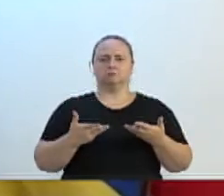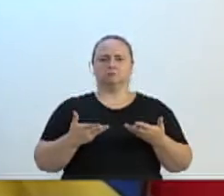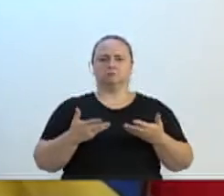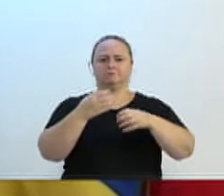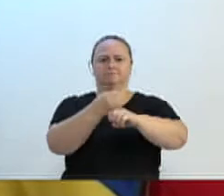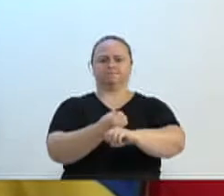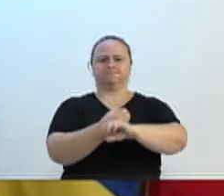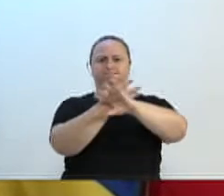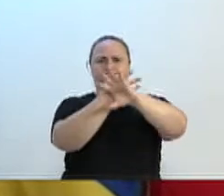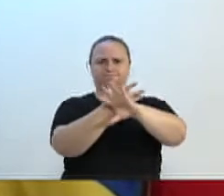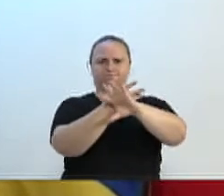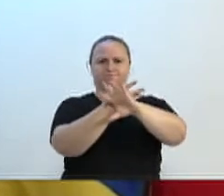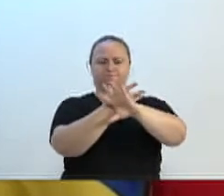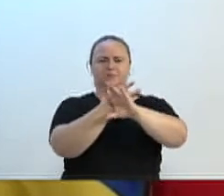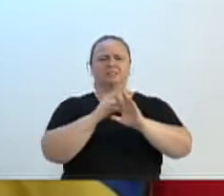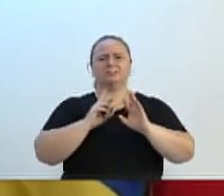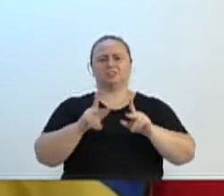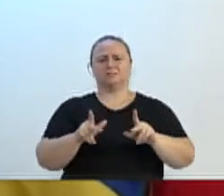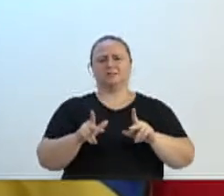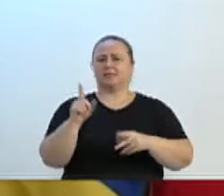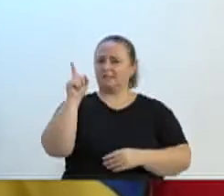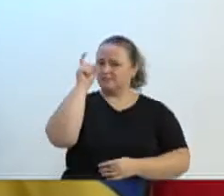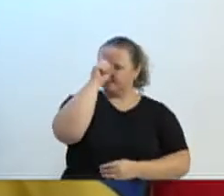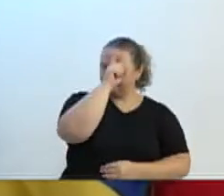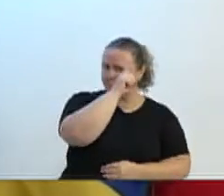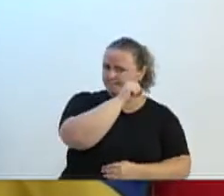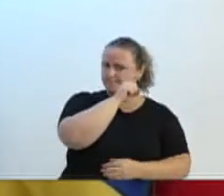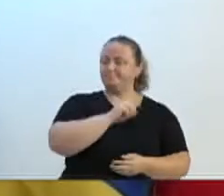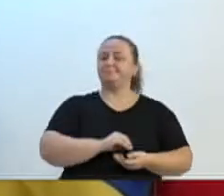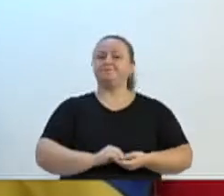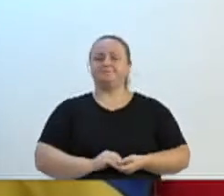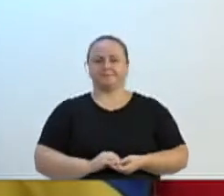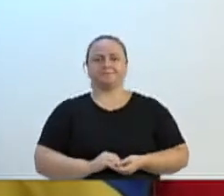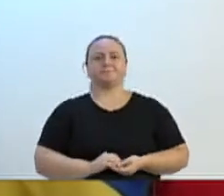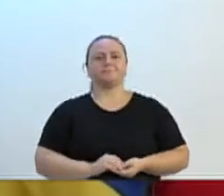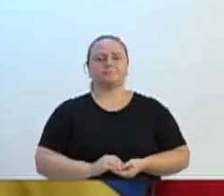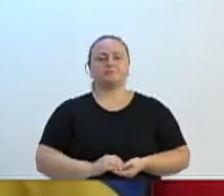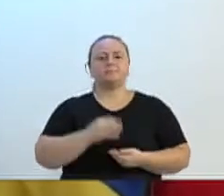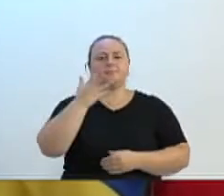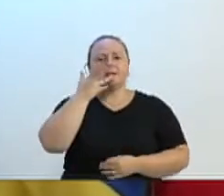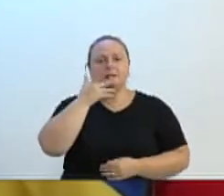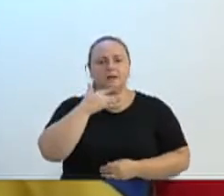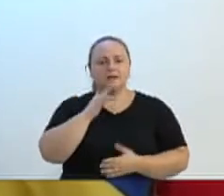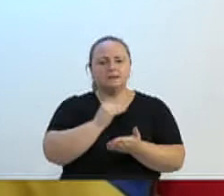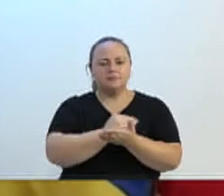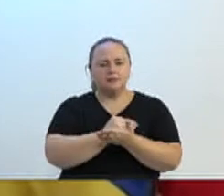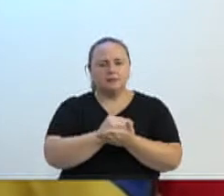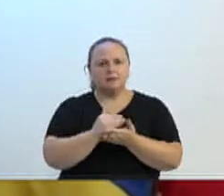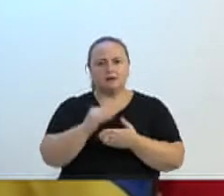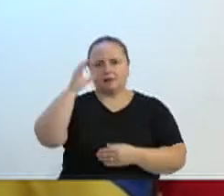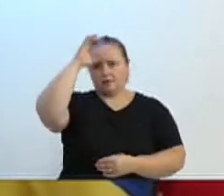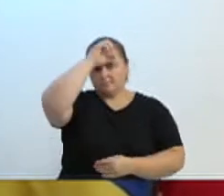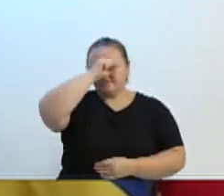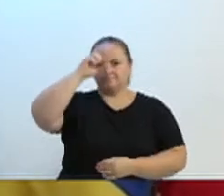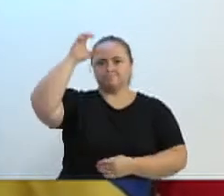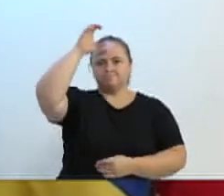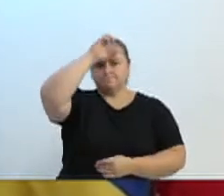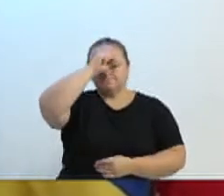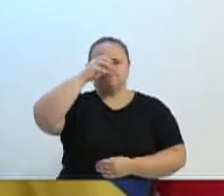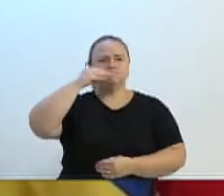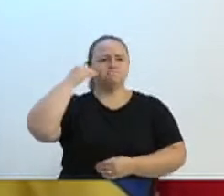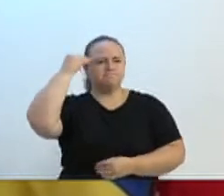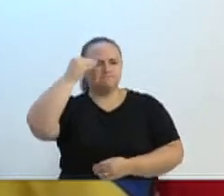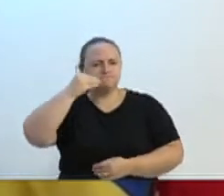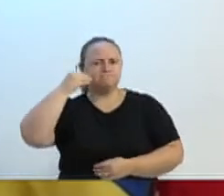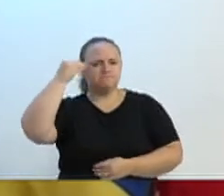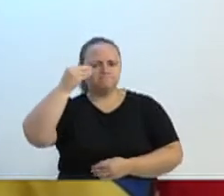bem diferente e difícil, pois as crianças aprendem a partir de experiências concretas e pela interação com